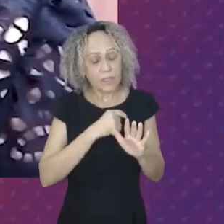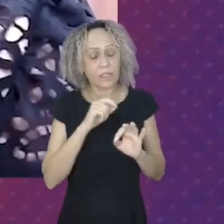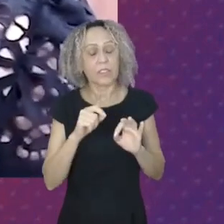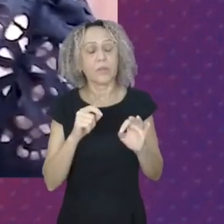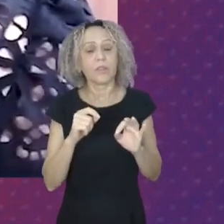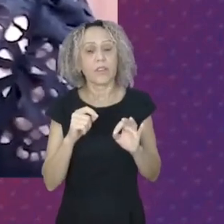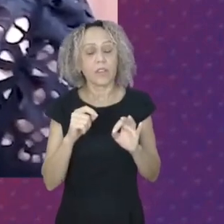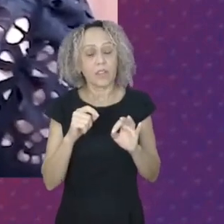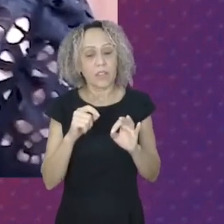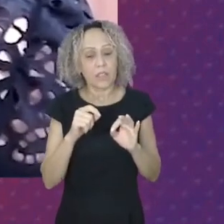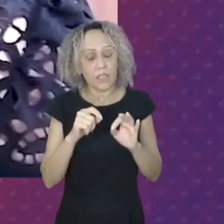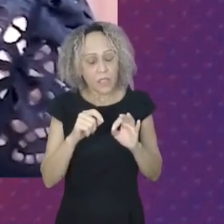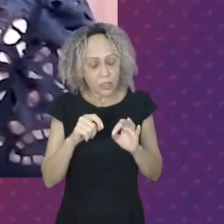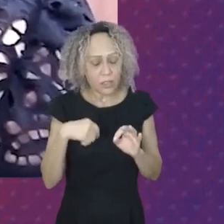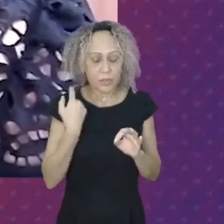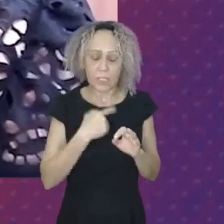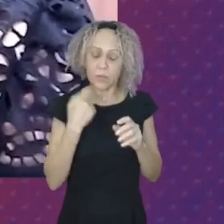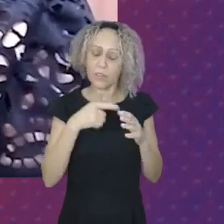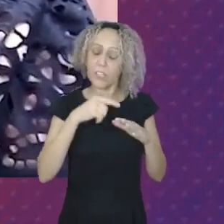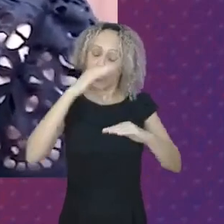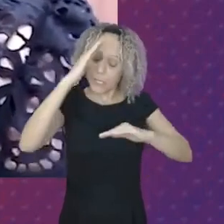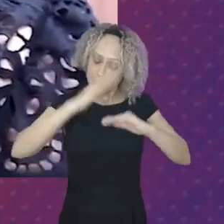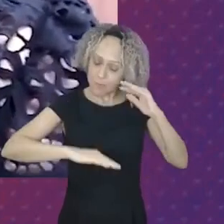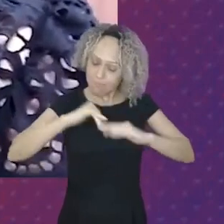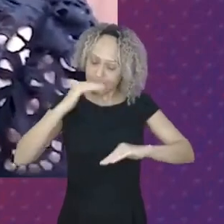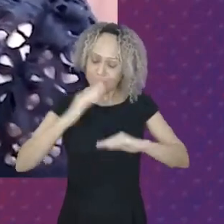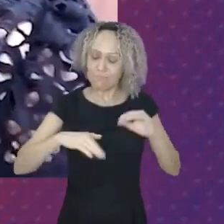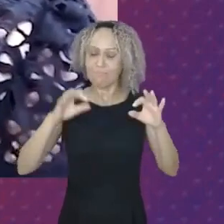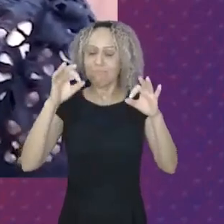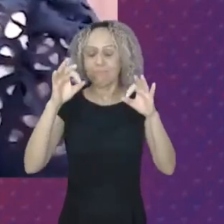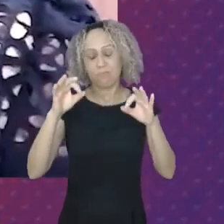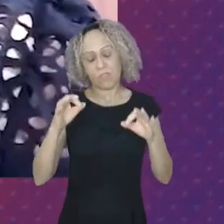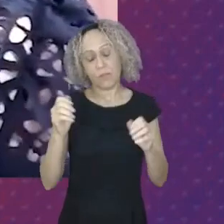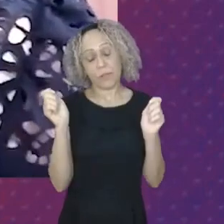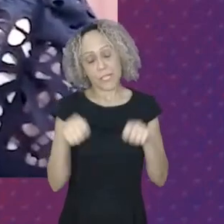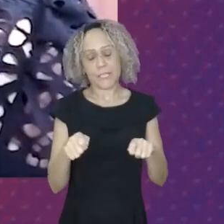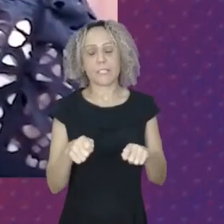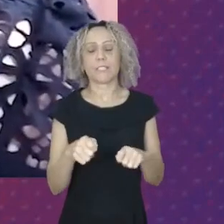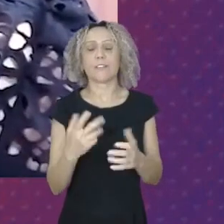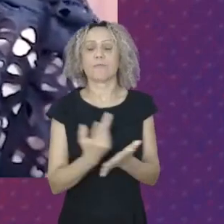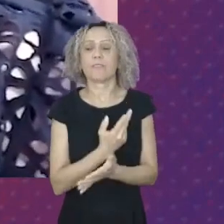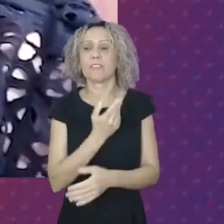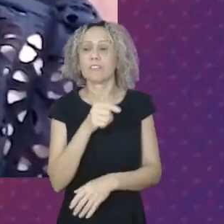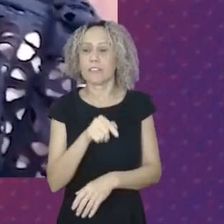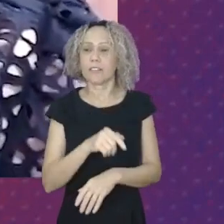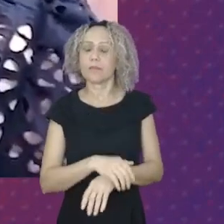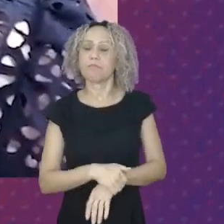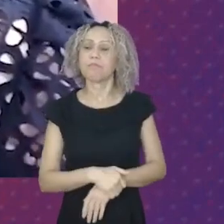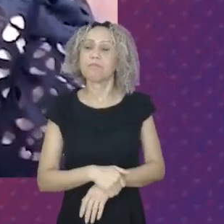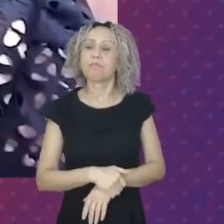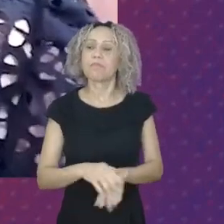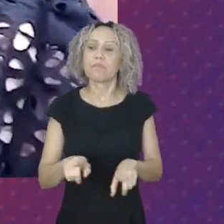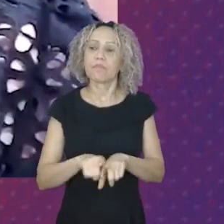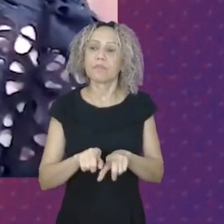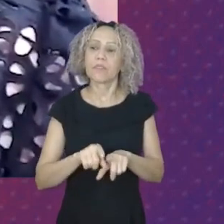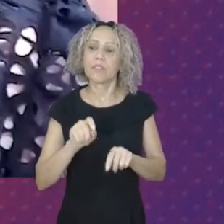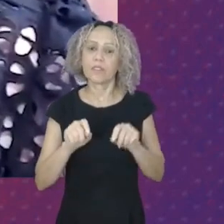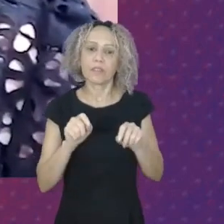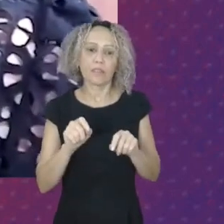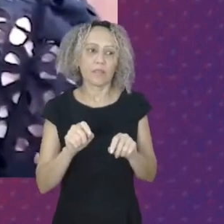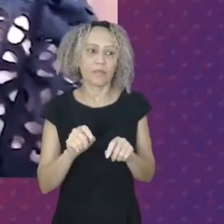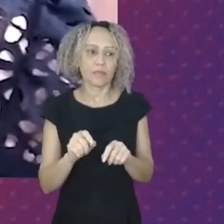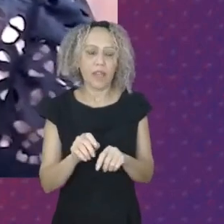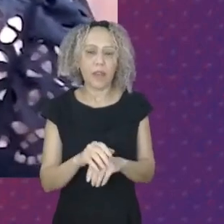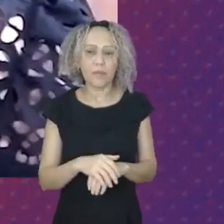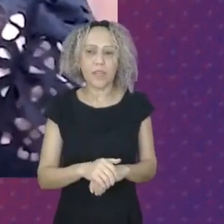elas, porque a gente vê na prática o que está acontecendo. E aí, qual que é o nosso papel também, aí, enquanto